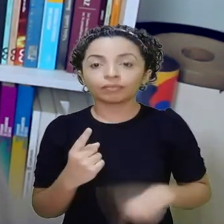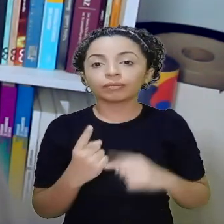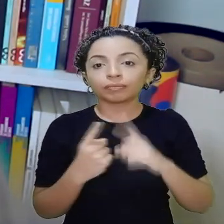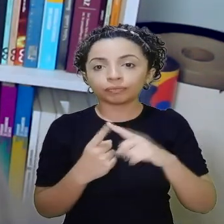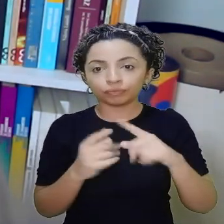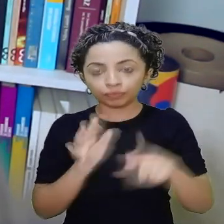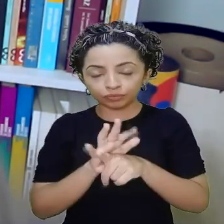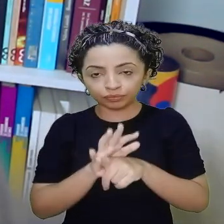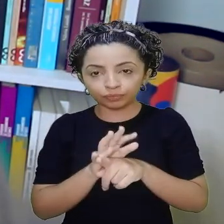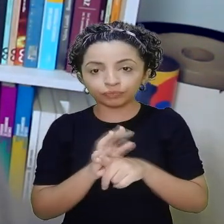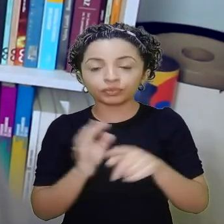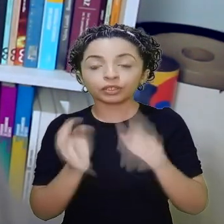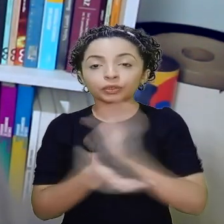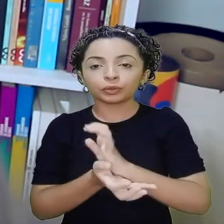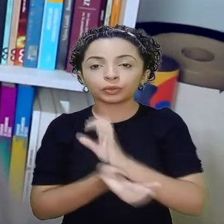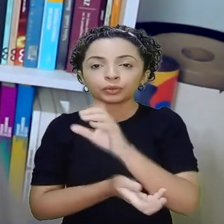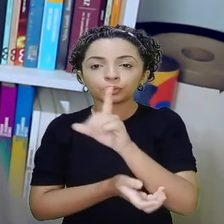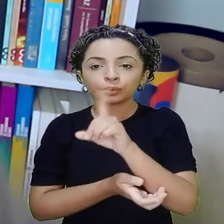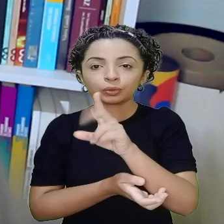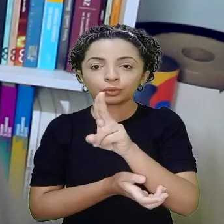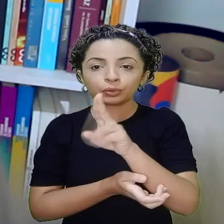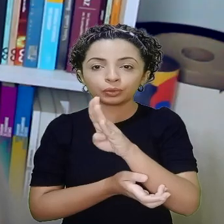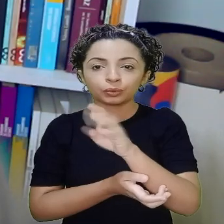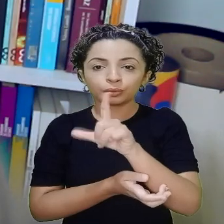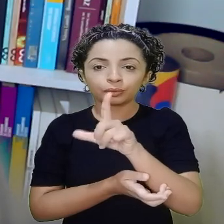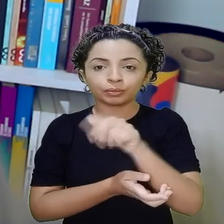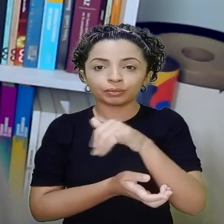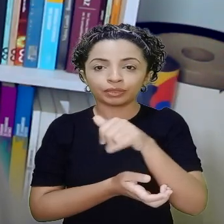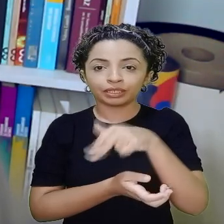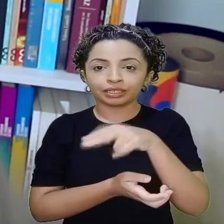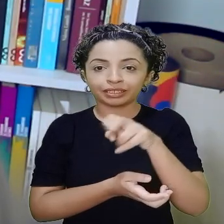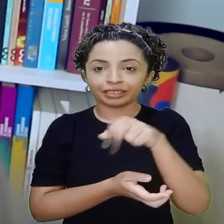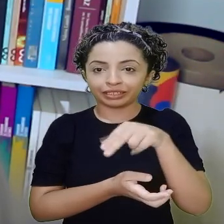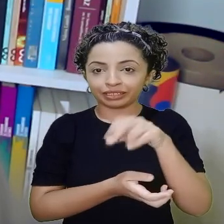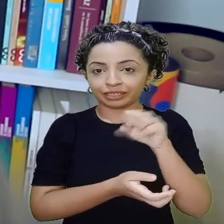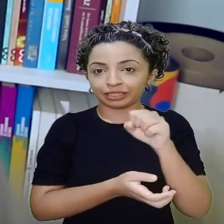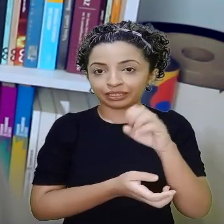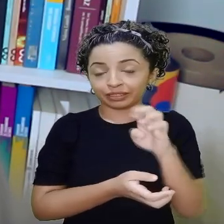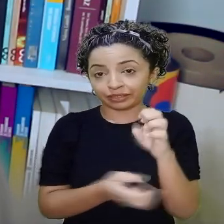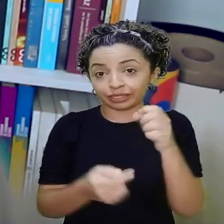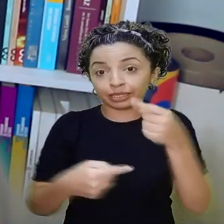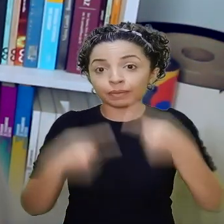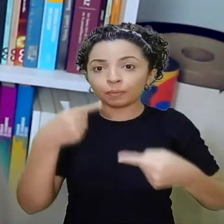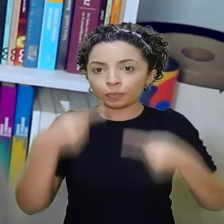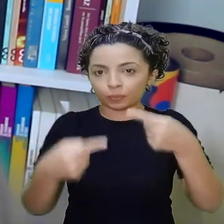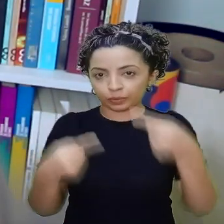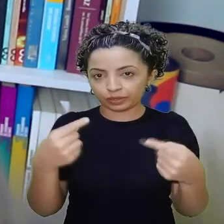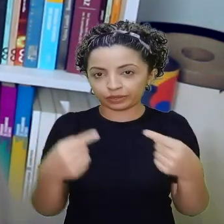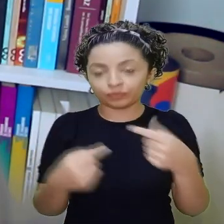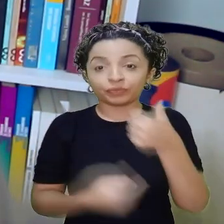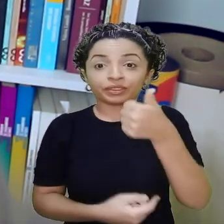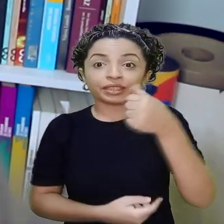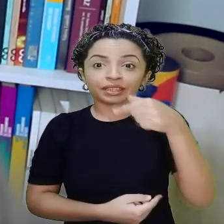atenção. Foi o 17 de abril, do Davi Boaventura, que foi lançado numa coleção da editora Dublinense,